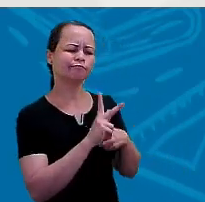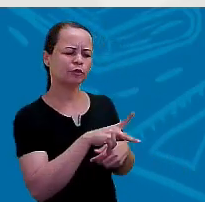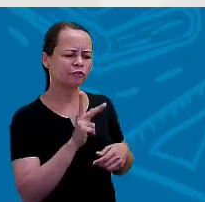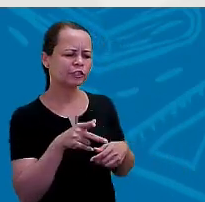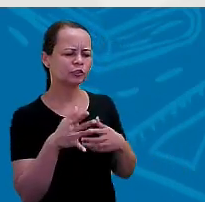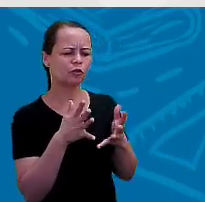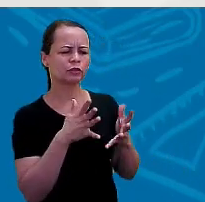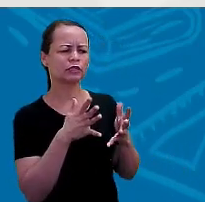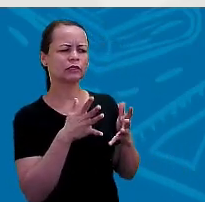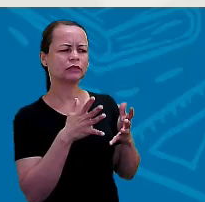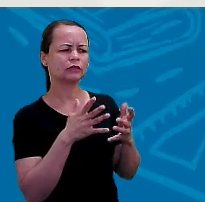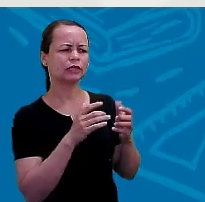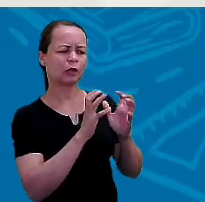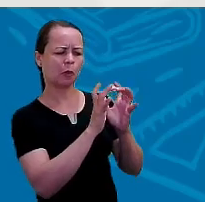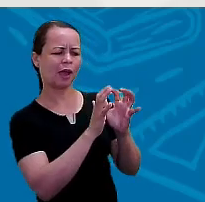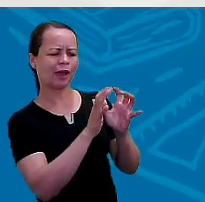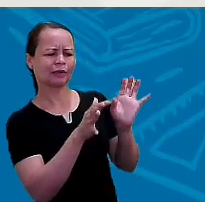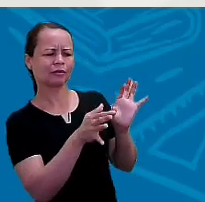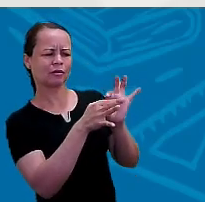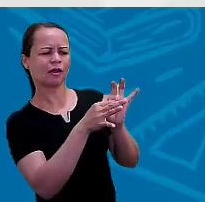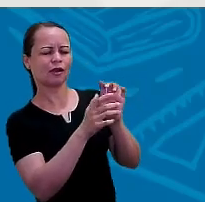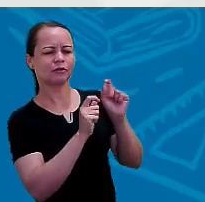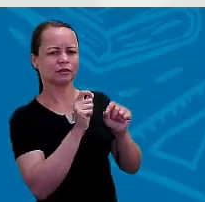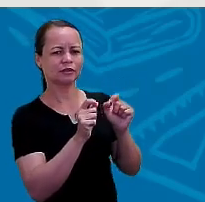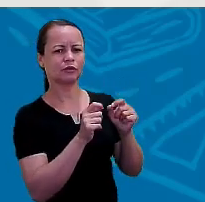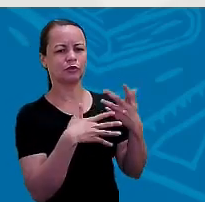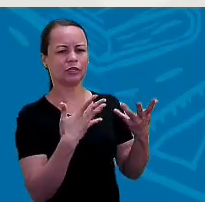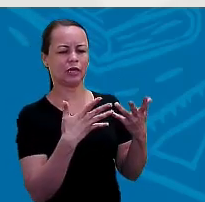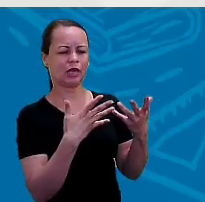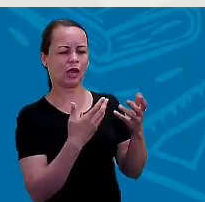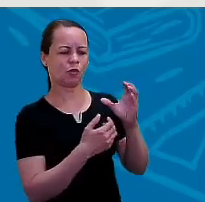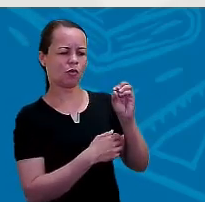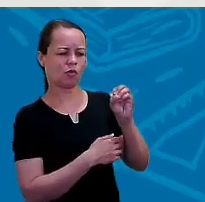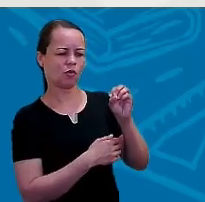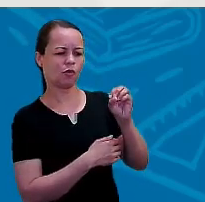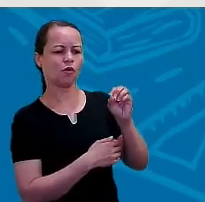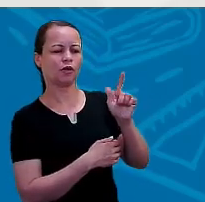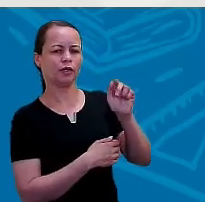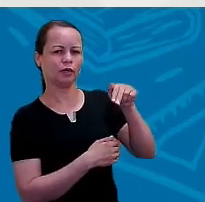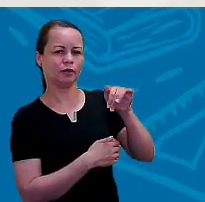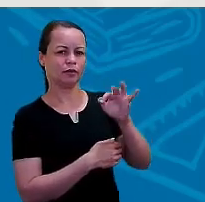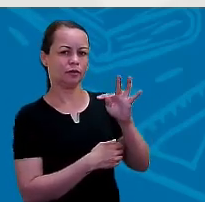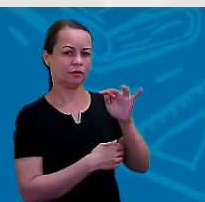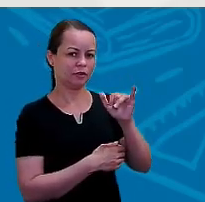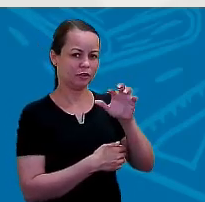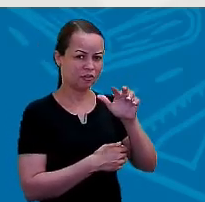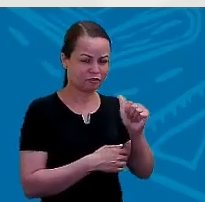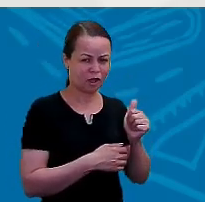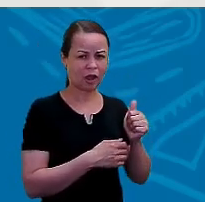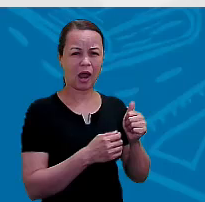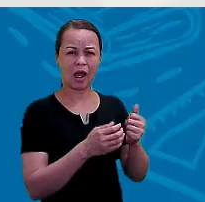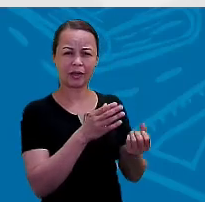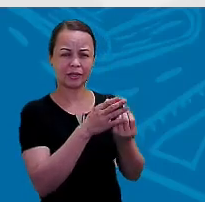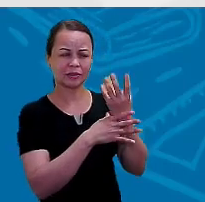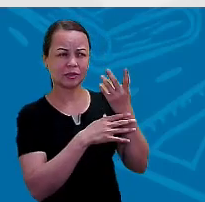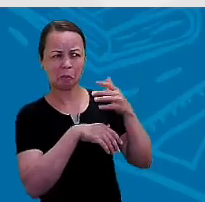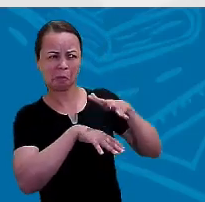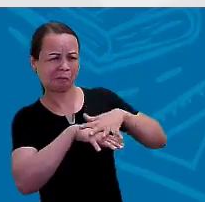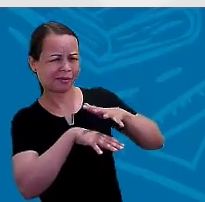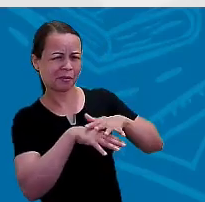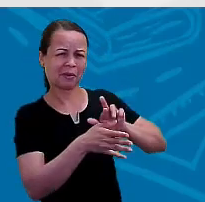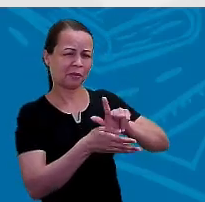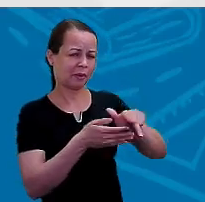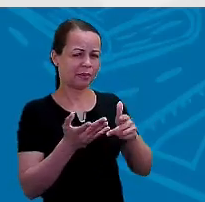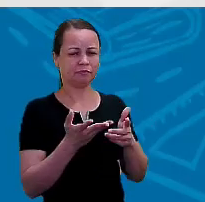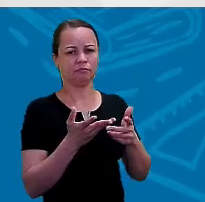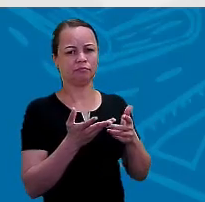está mais ligada a questões cognitivas, racionais, lógicos, matemáticos? Sim. Tem a ver com o nosso